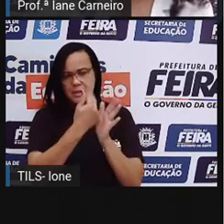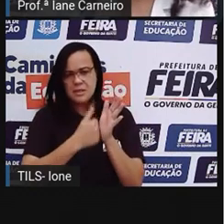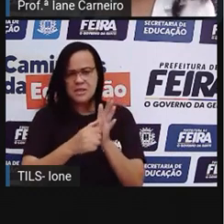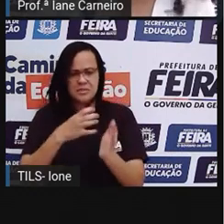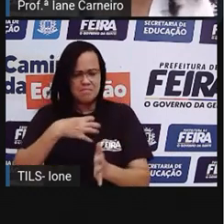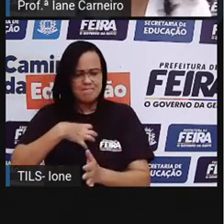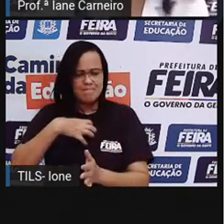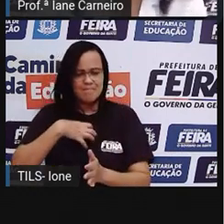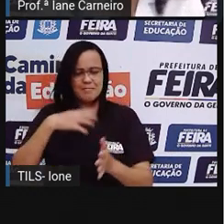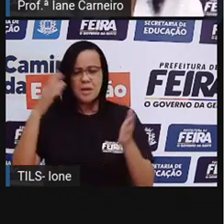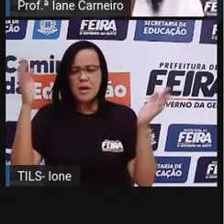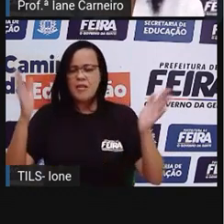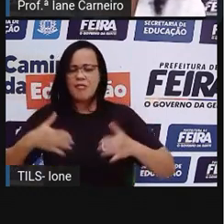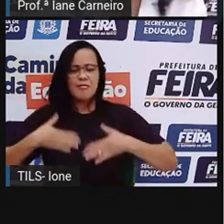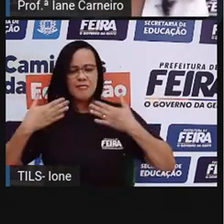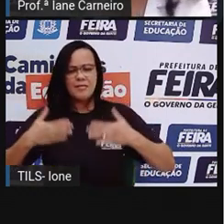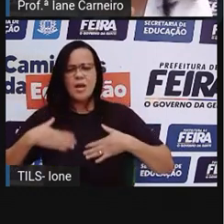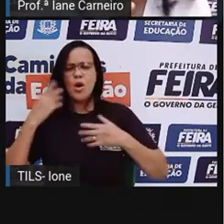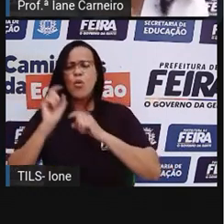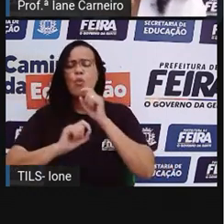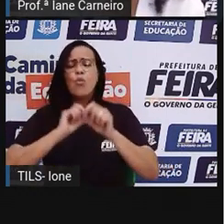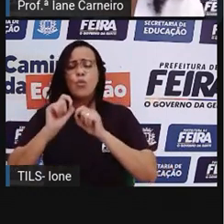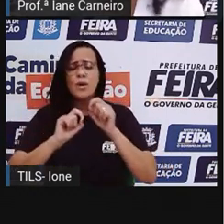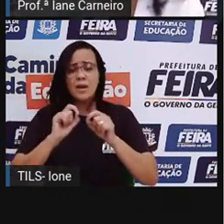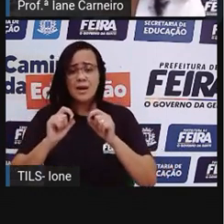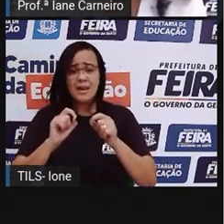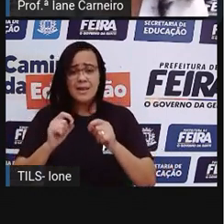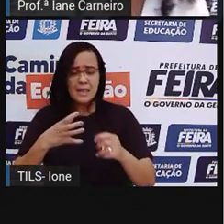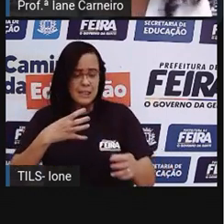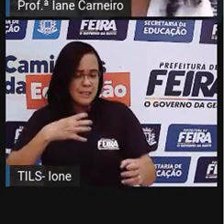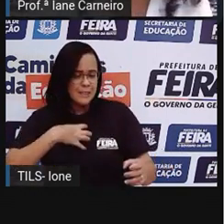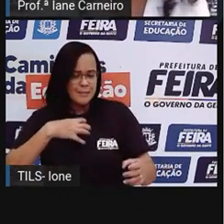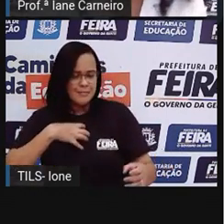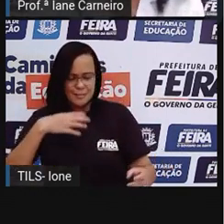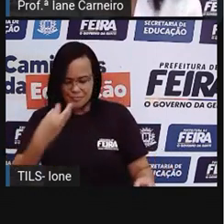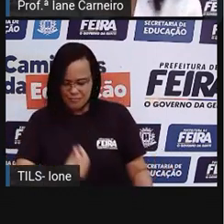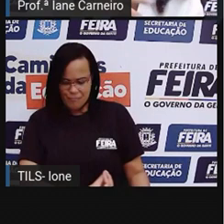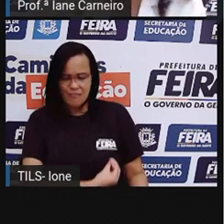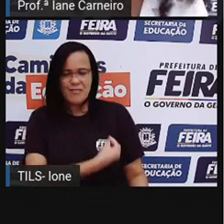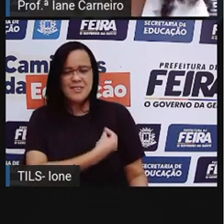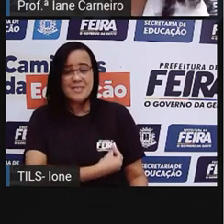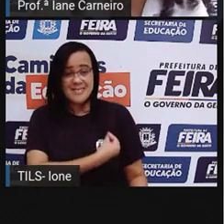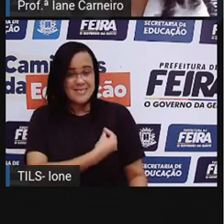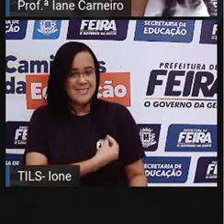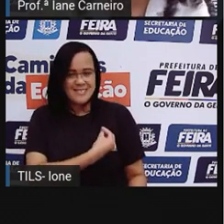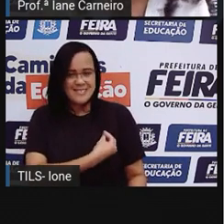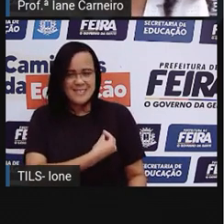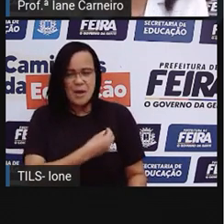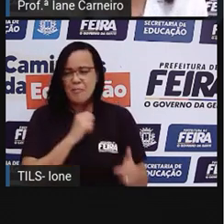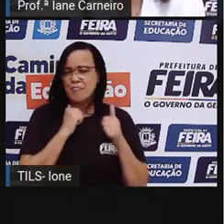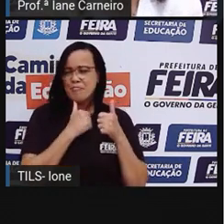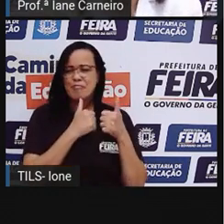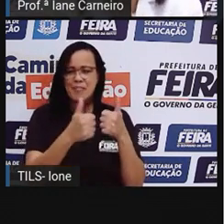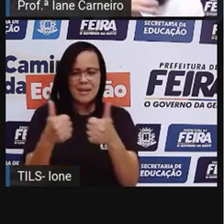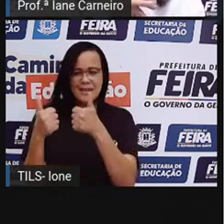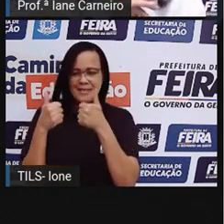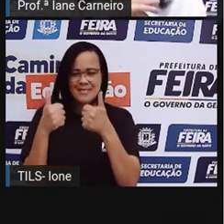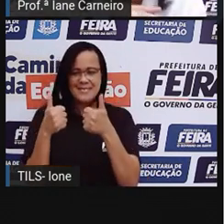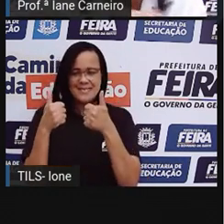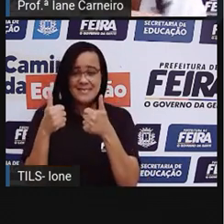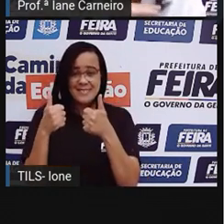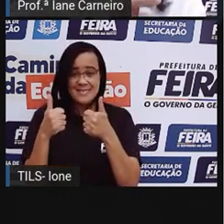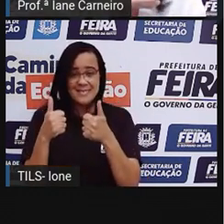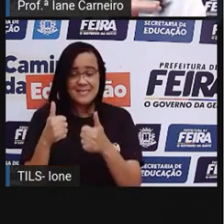né? E aí, o que é que te deixa vivo, com sensação de estar vivo, né? De satisfação, né? Que você tá ali,